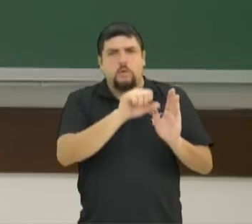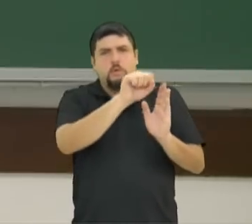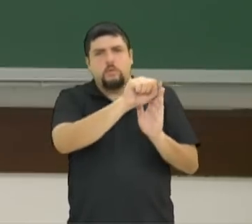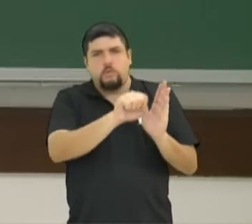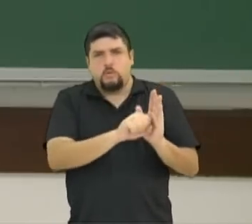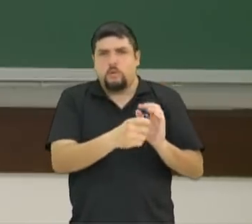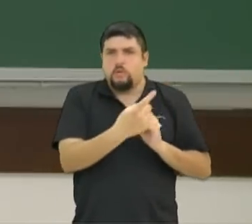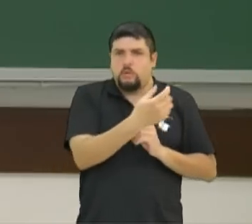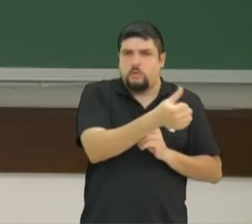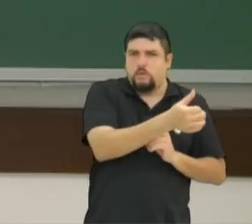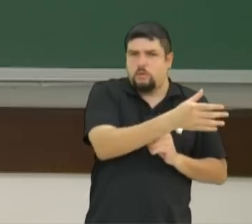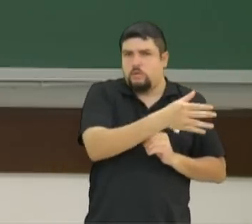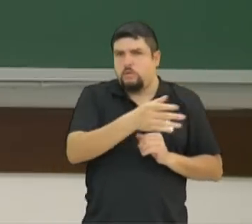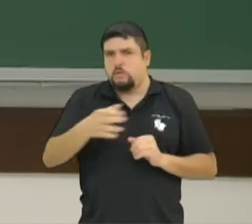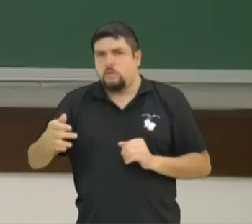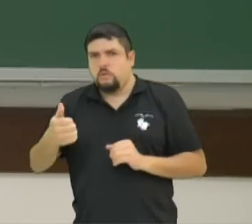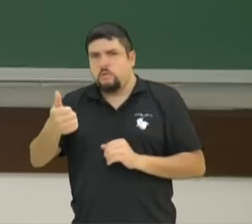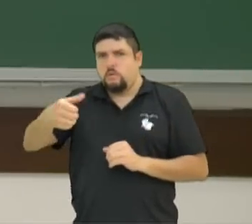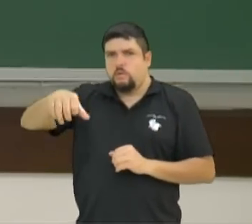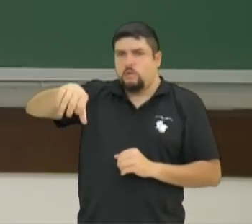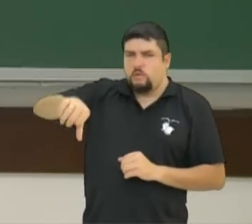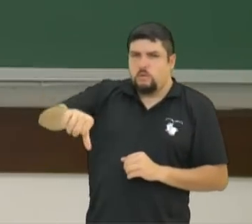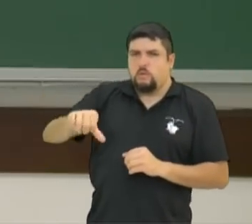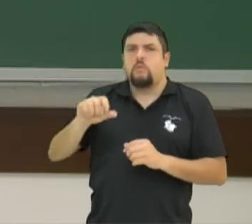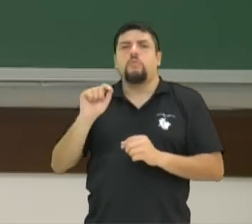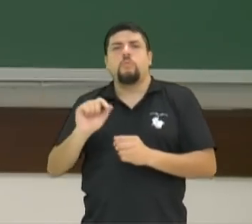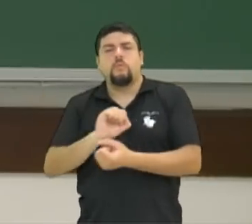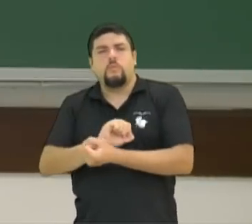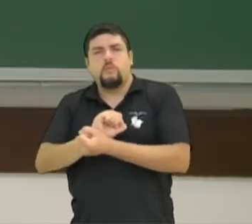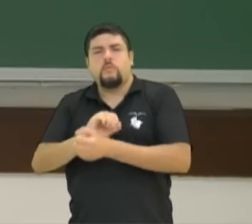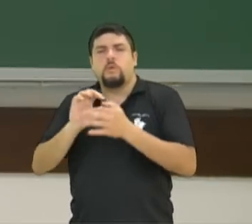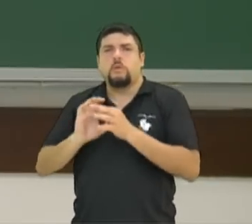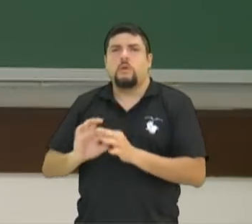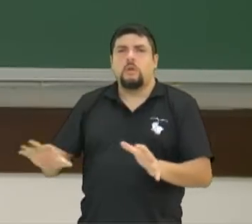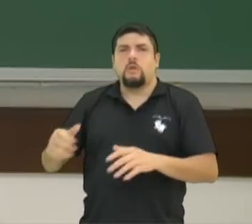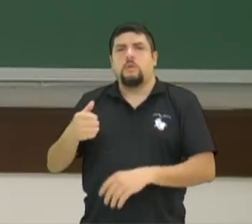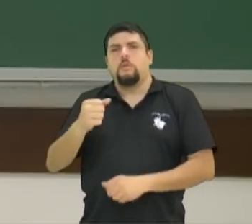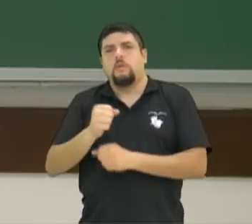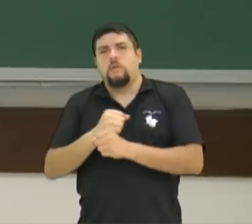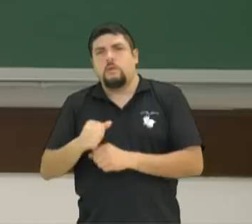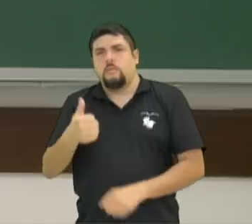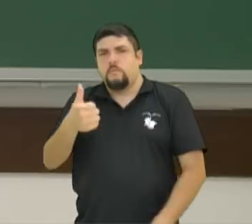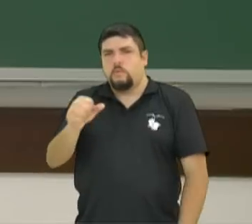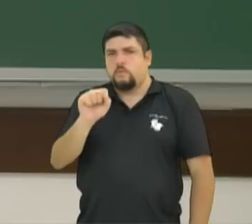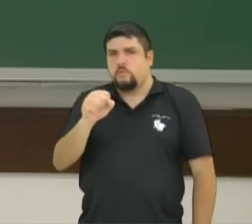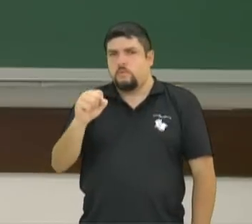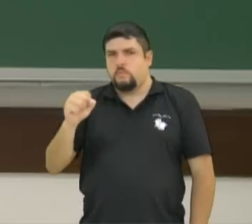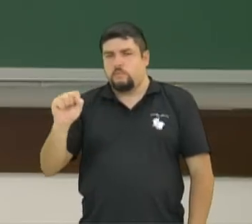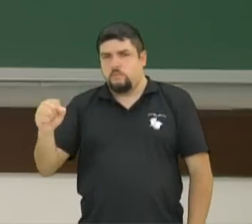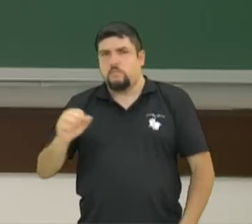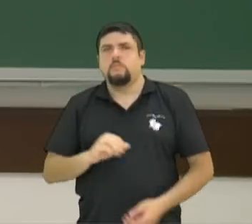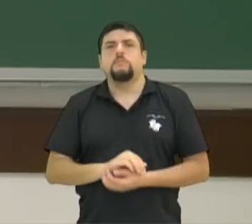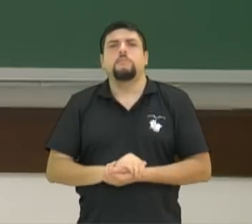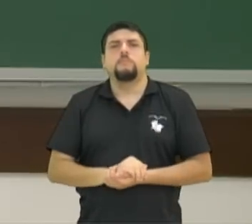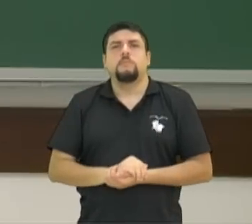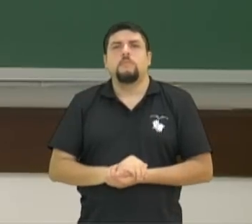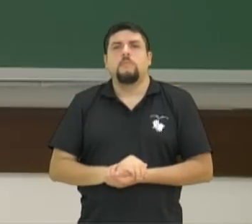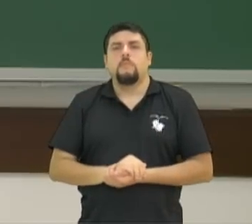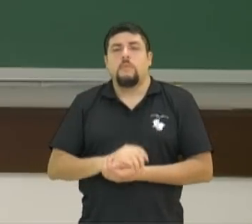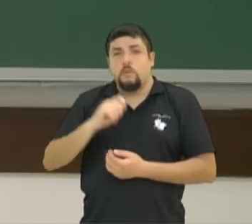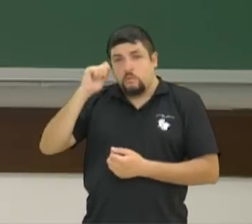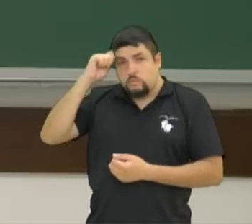tem a abolição da escravidão em 1888. Havia uma divisão entre as tarefas que os